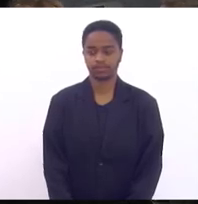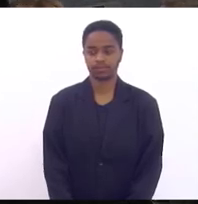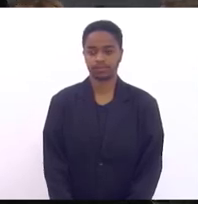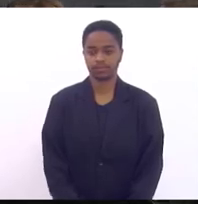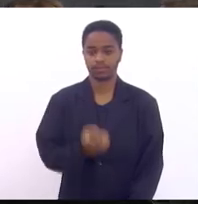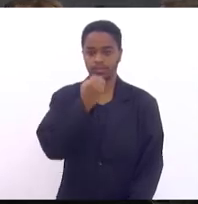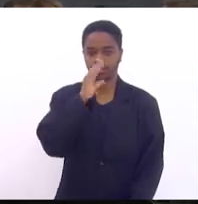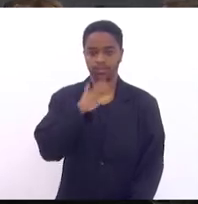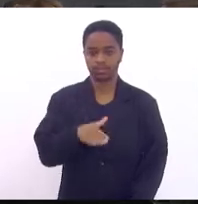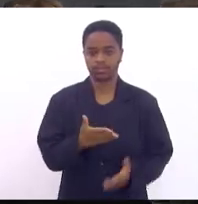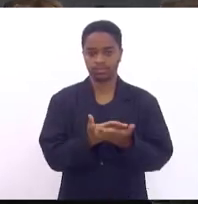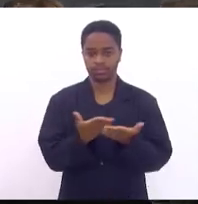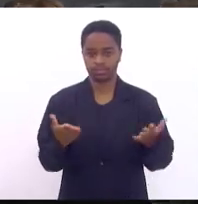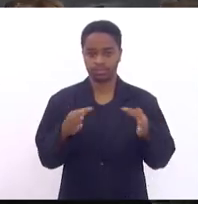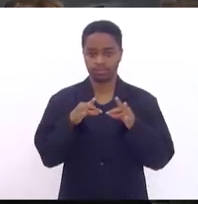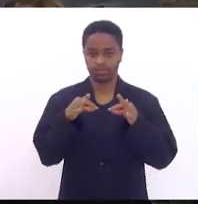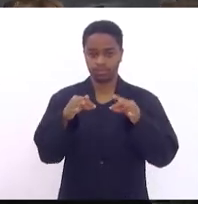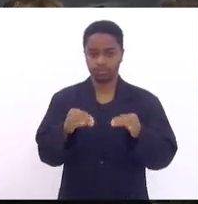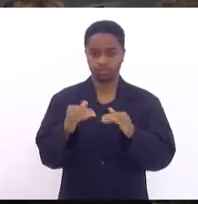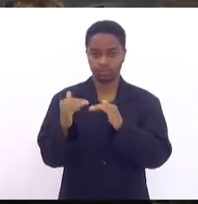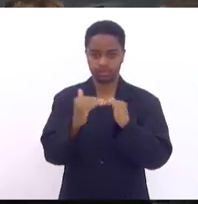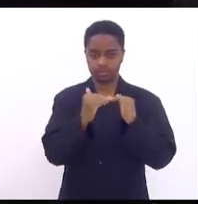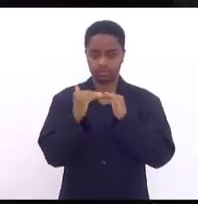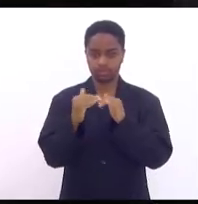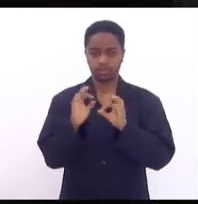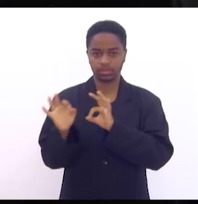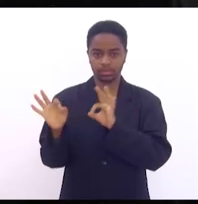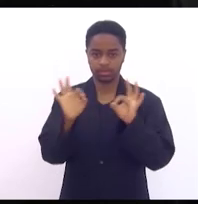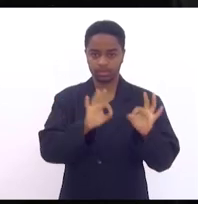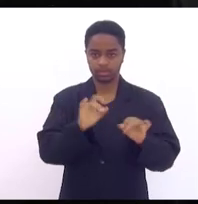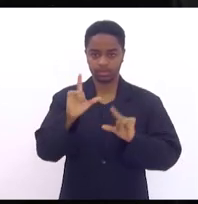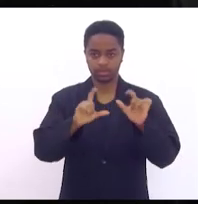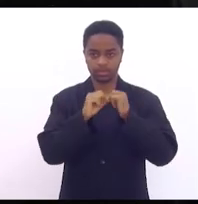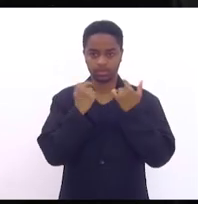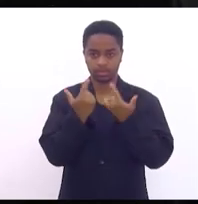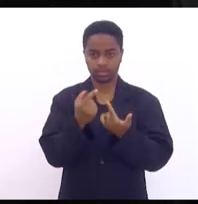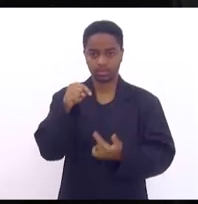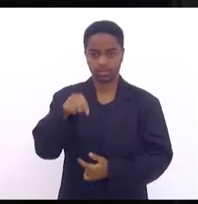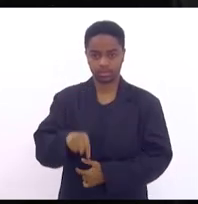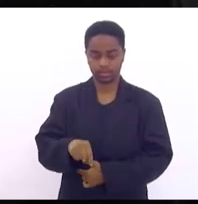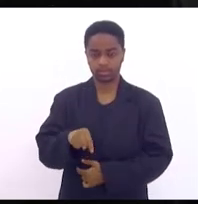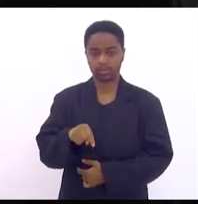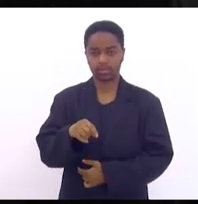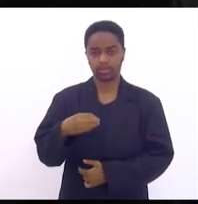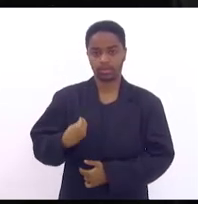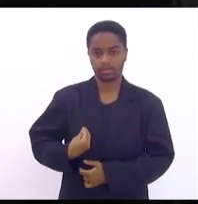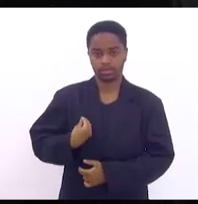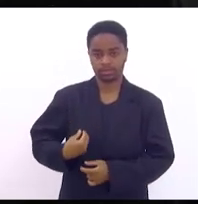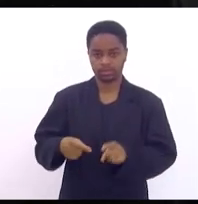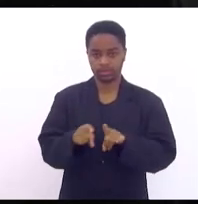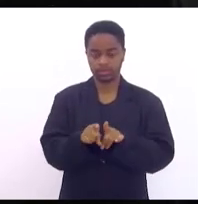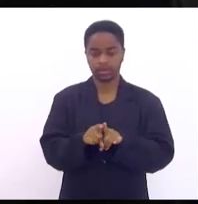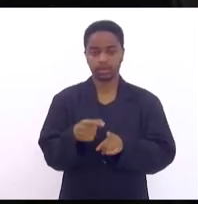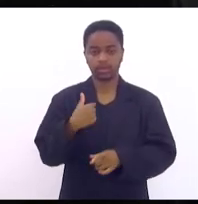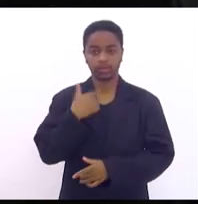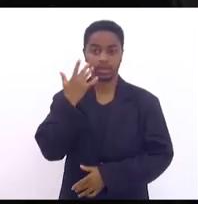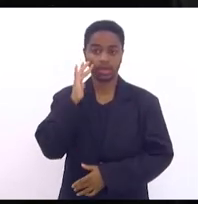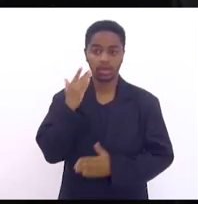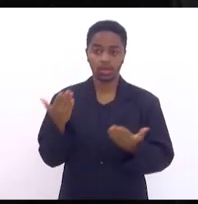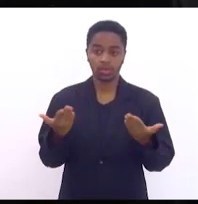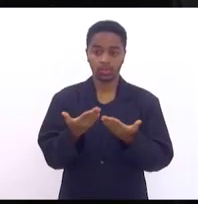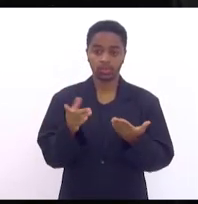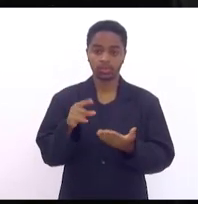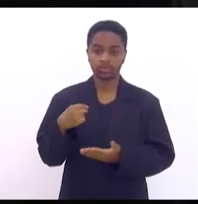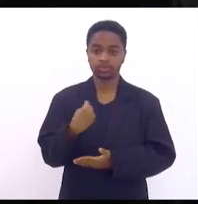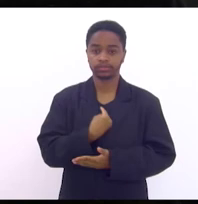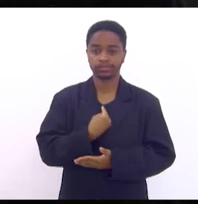Boa tarde a todos, todas e todos que nos acompanham, sejam aqui no plenário ou pela TV Alerj. Acho que hoje essa casa se